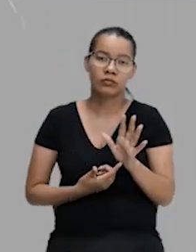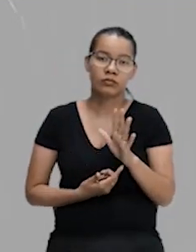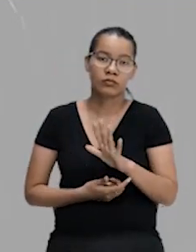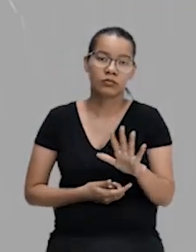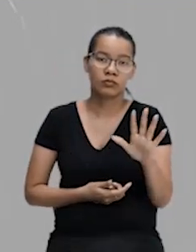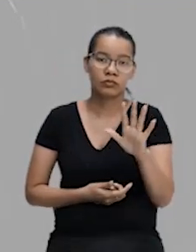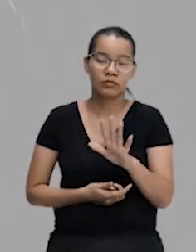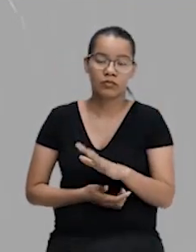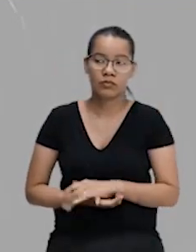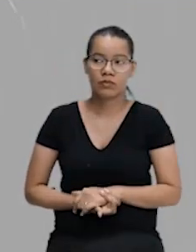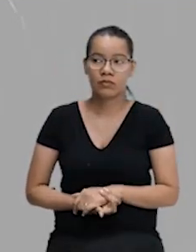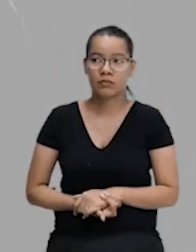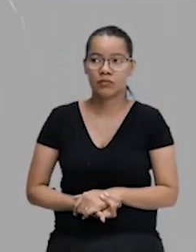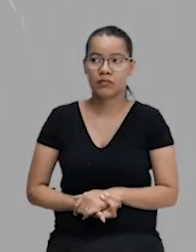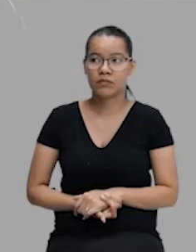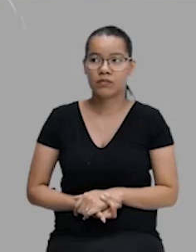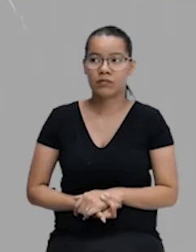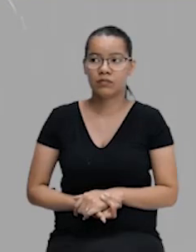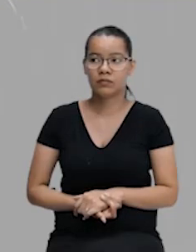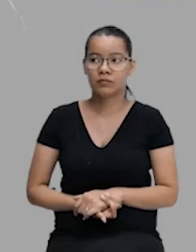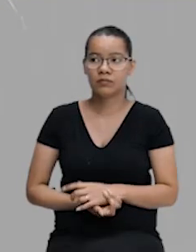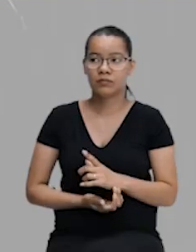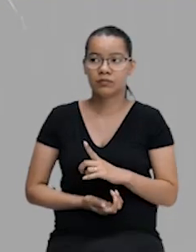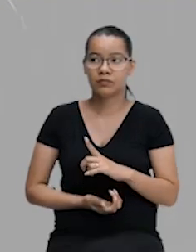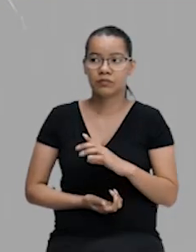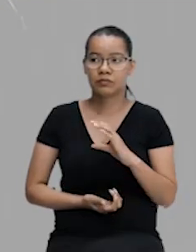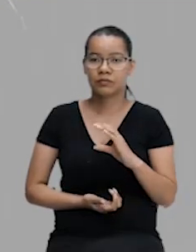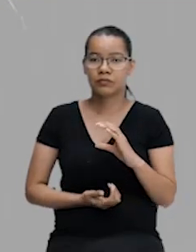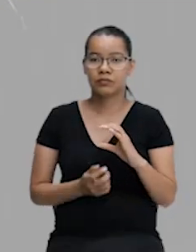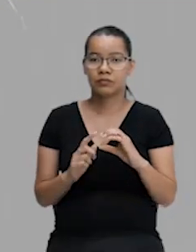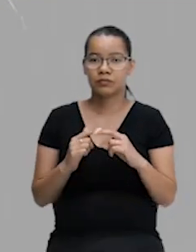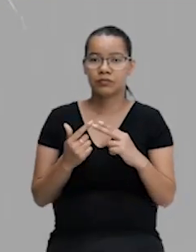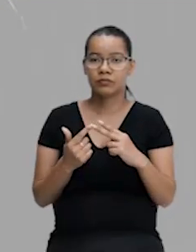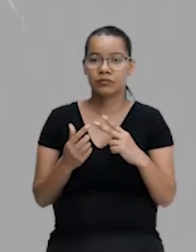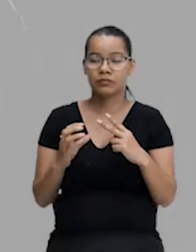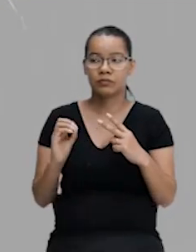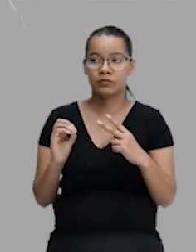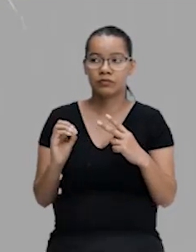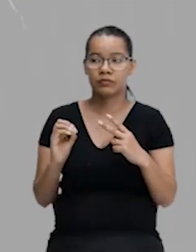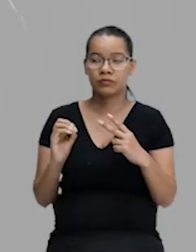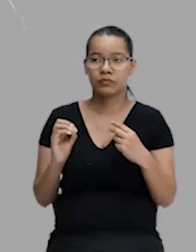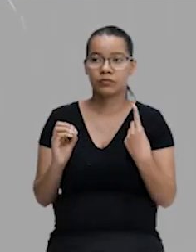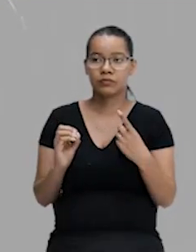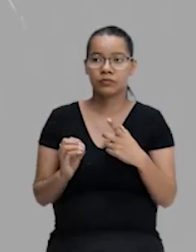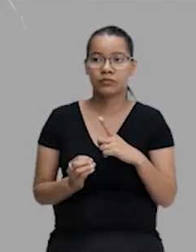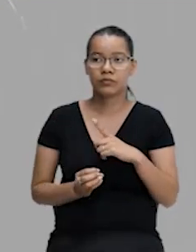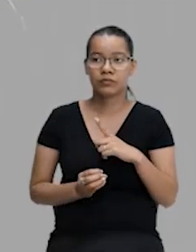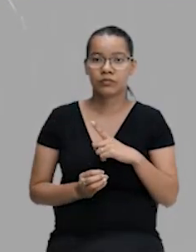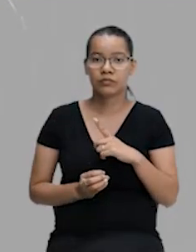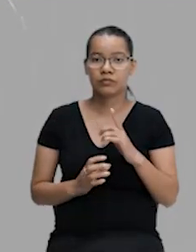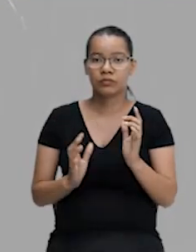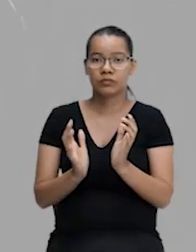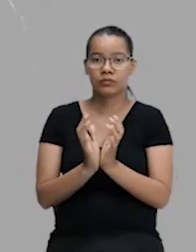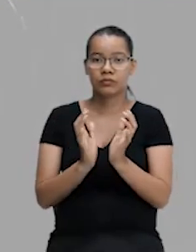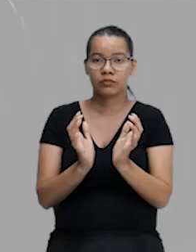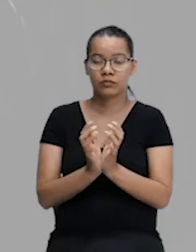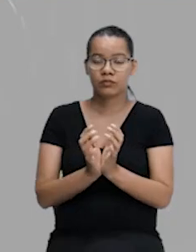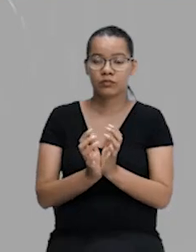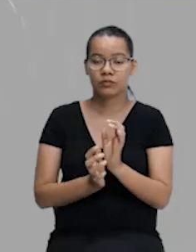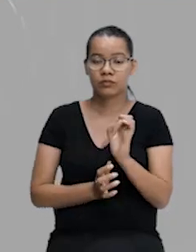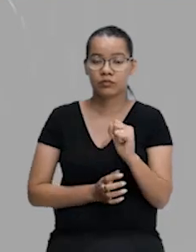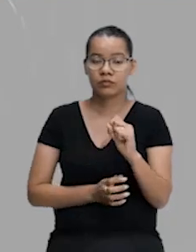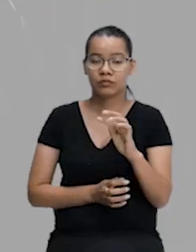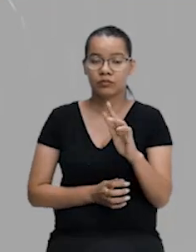Eu destaquei, né? Eu tenho, ó, C+O, oxigênio. Turma, aqui nós temos o grupo